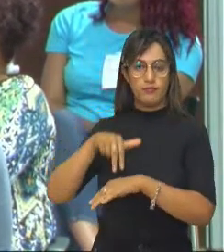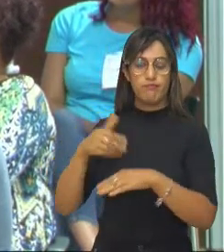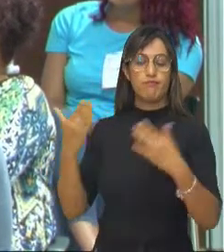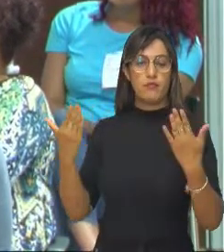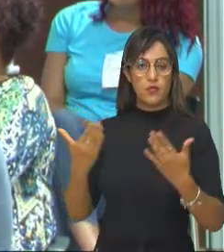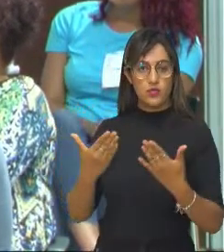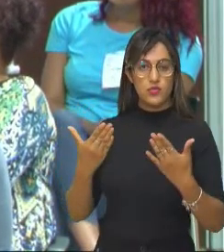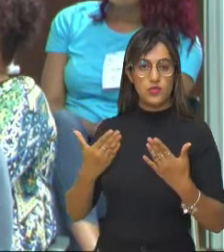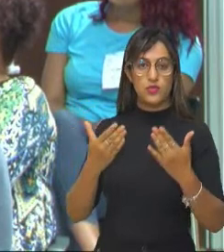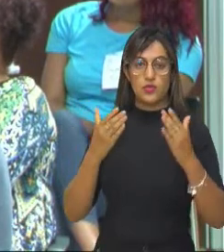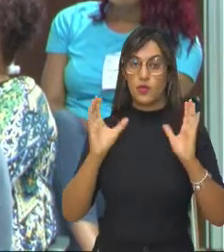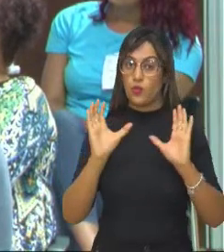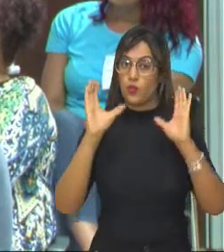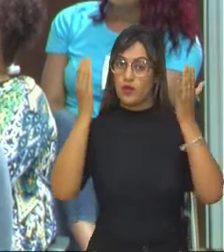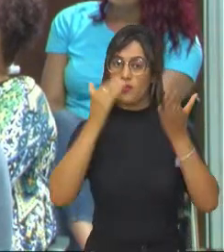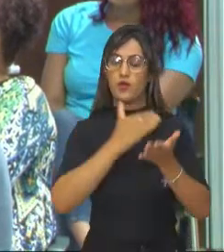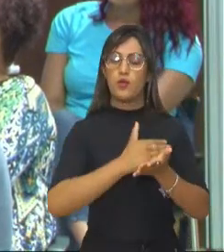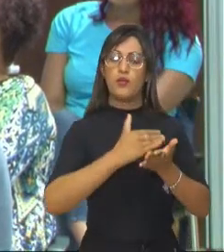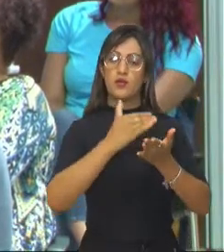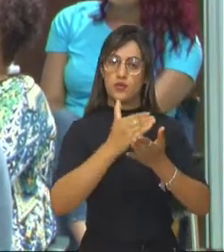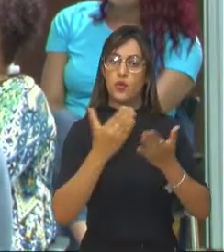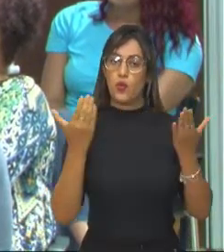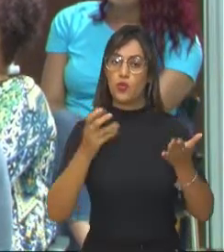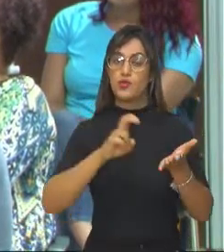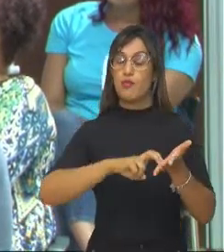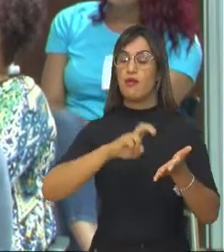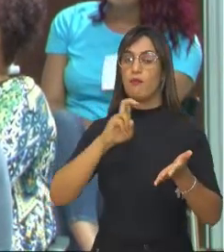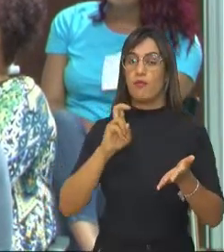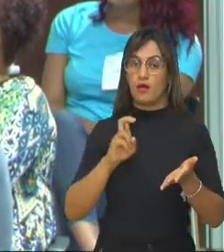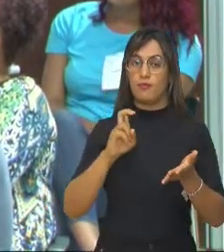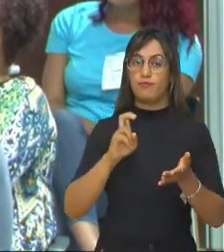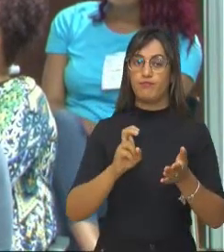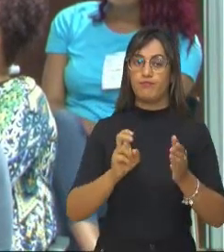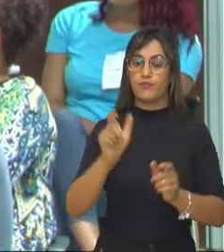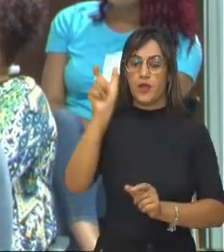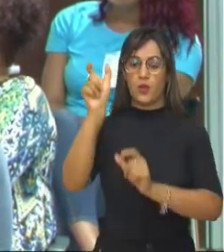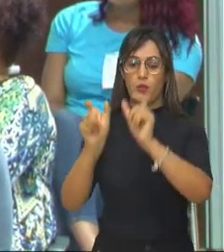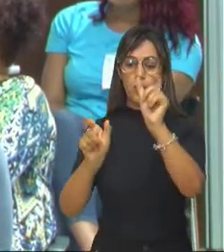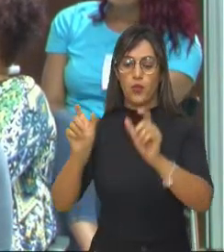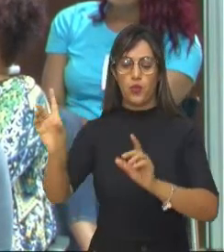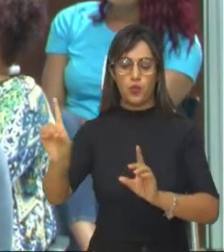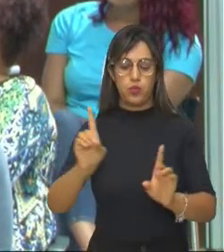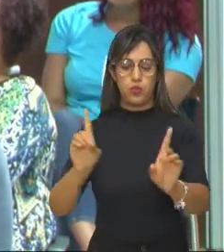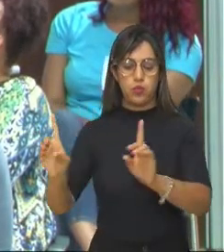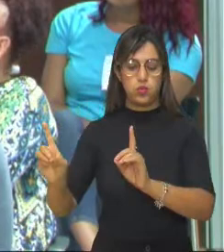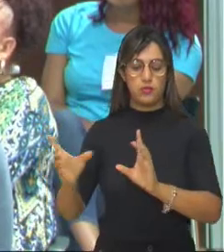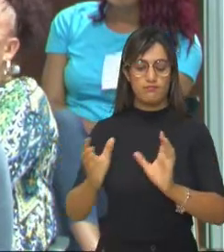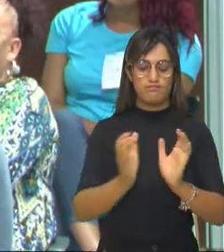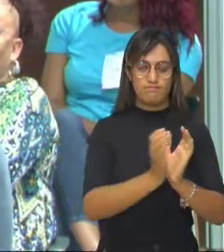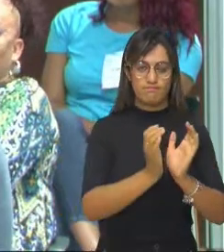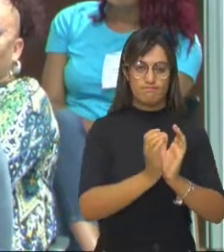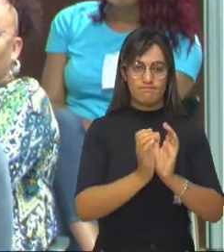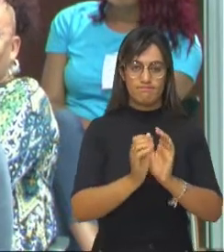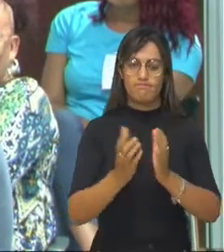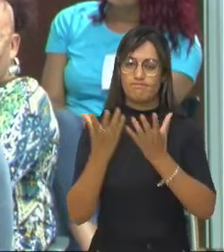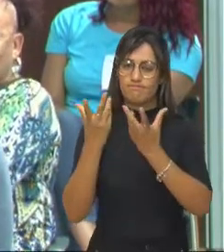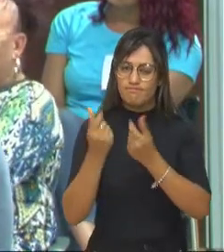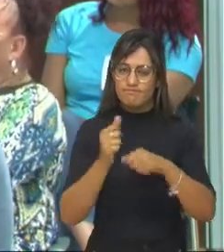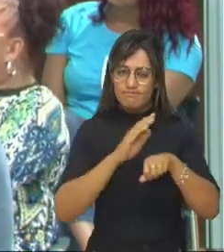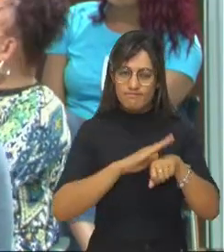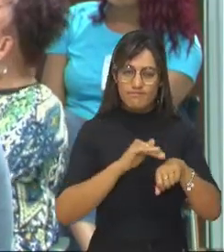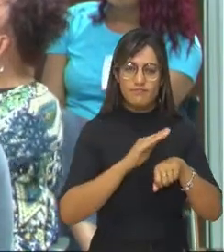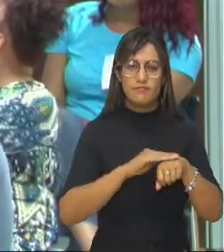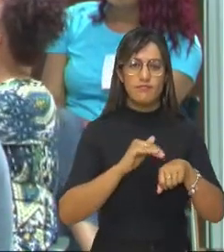começou hoje de manhã, em que pessoas se juntaram pessoas se acolheram, porque